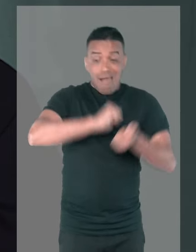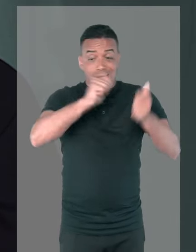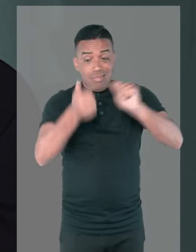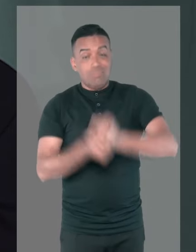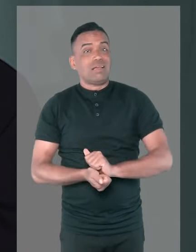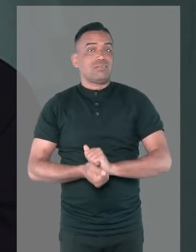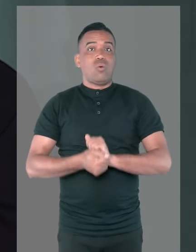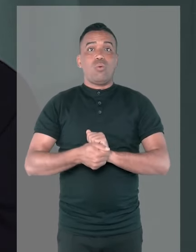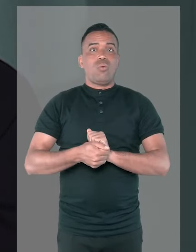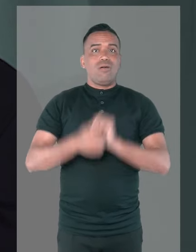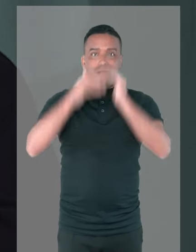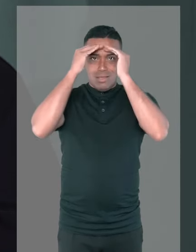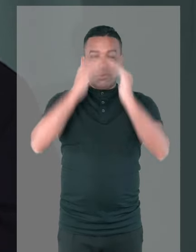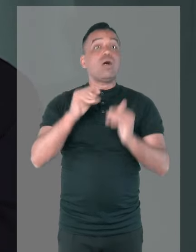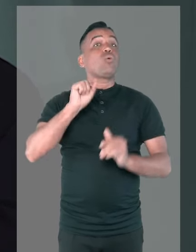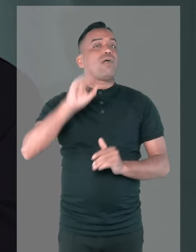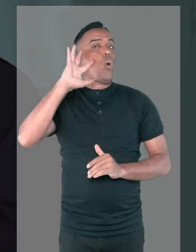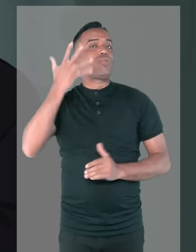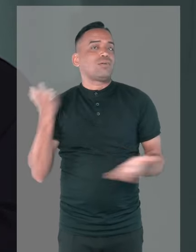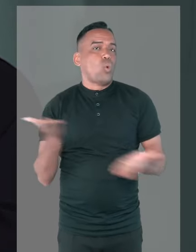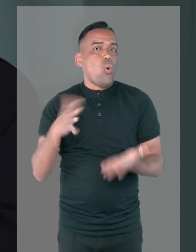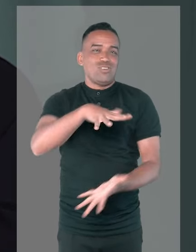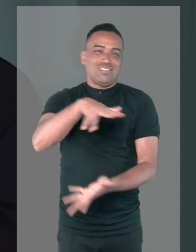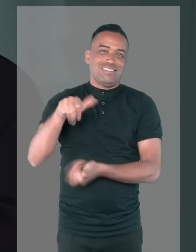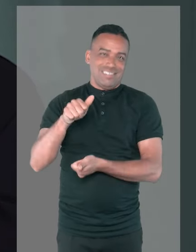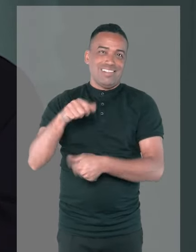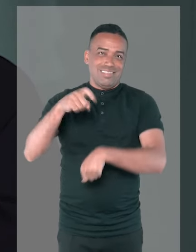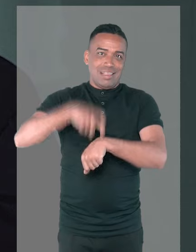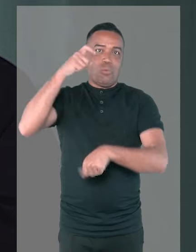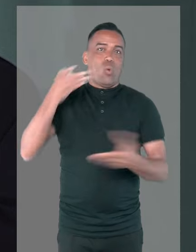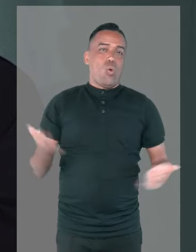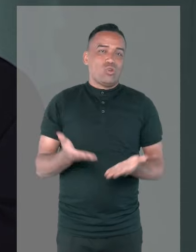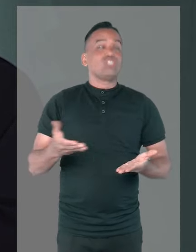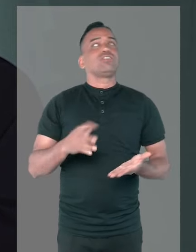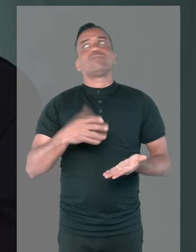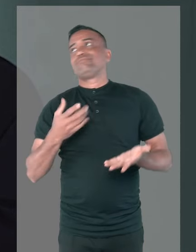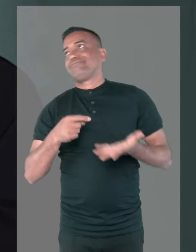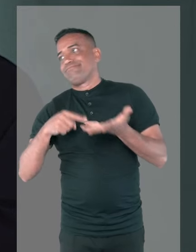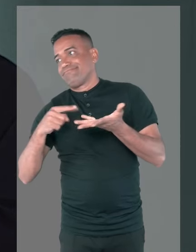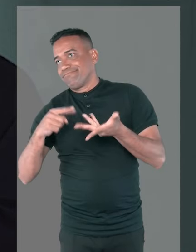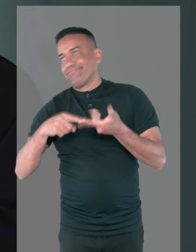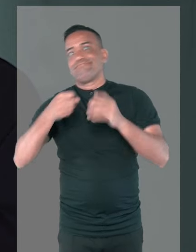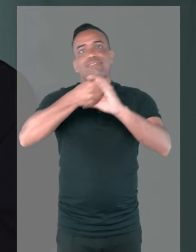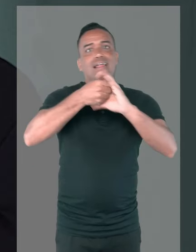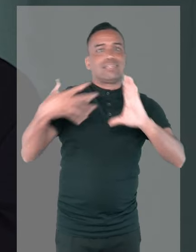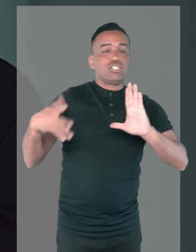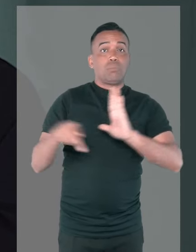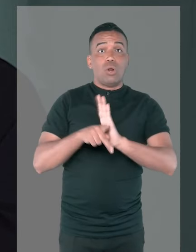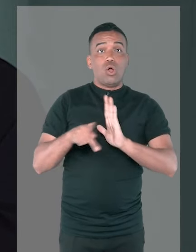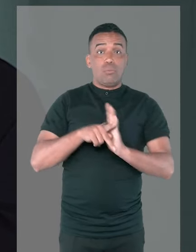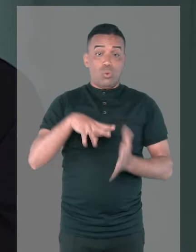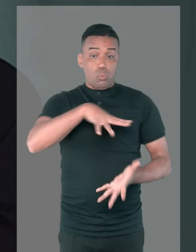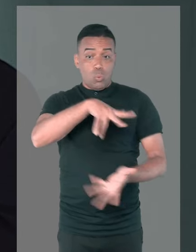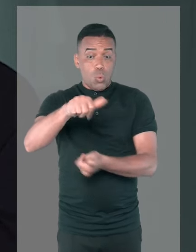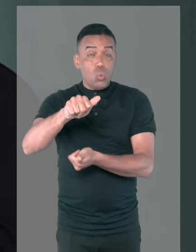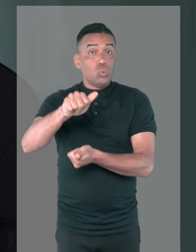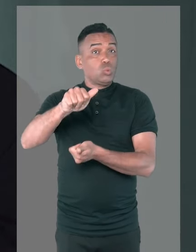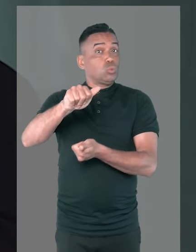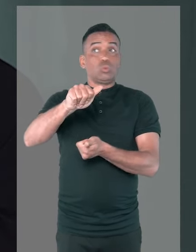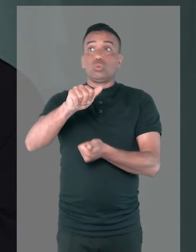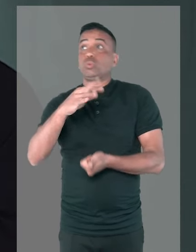novos tempos. E hoje nós temos muitas coisas, muitos elementos de uma realidade desconhecida